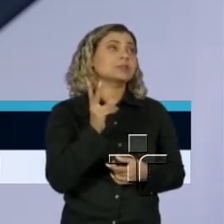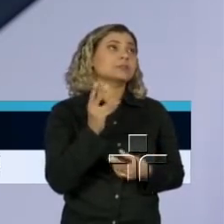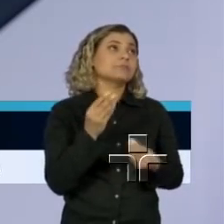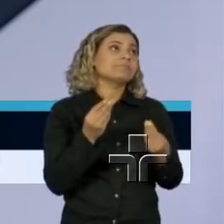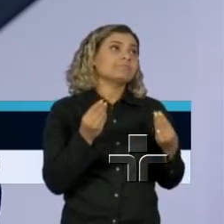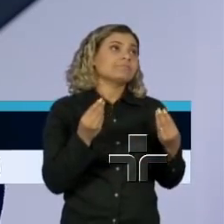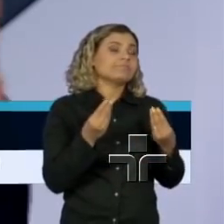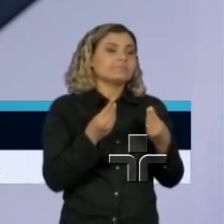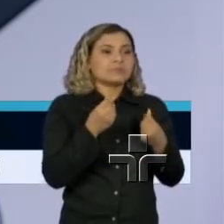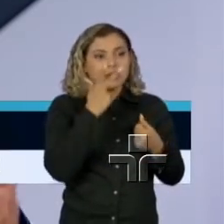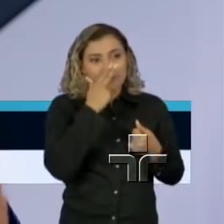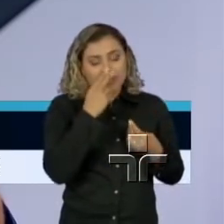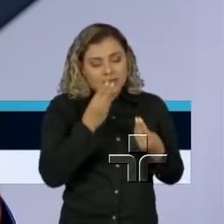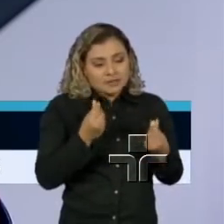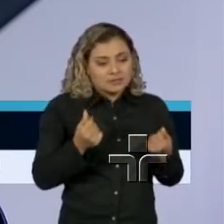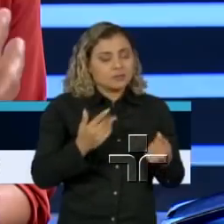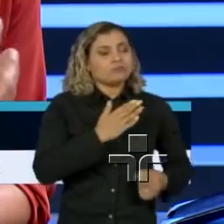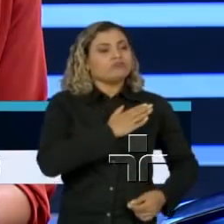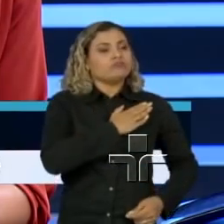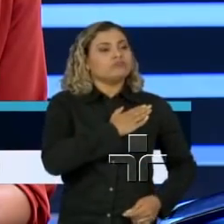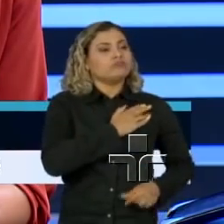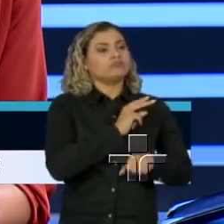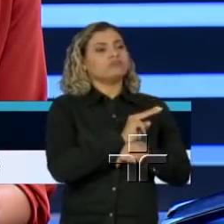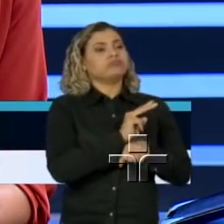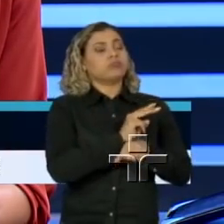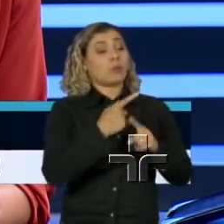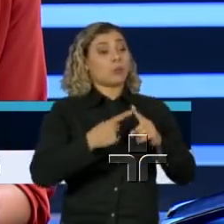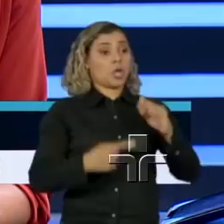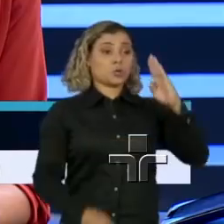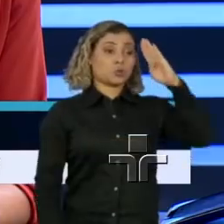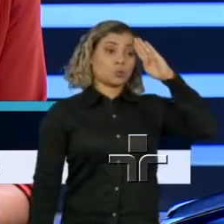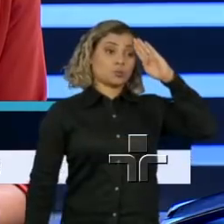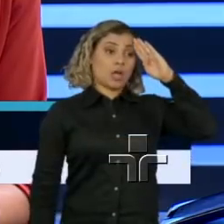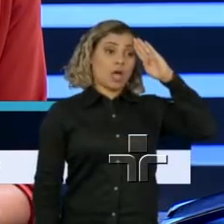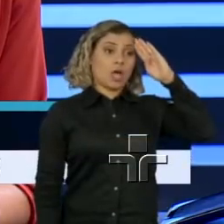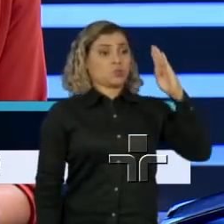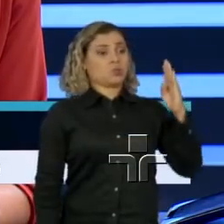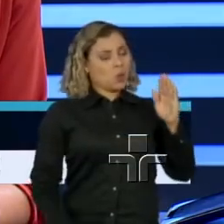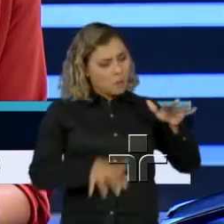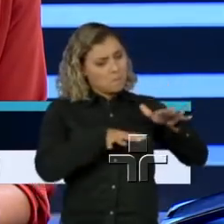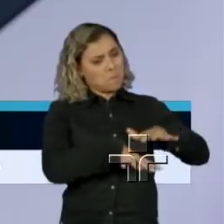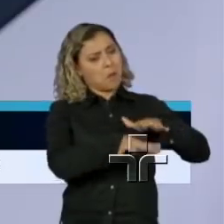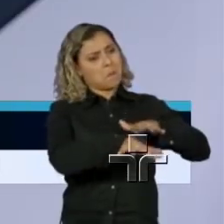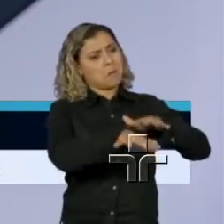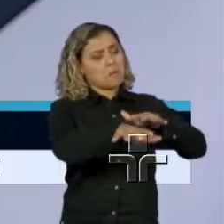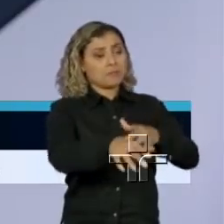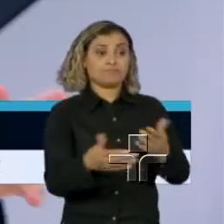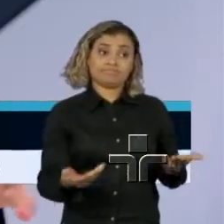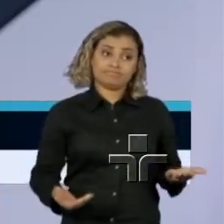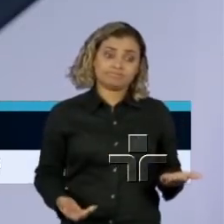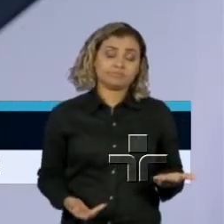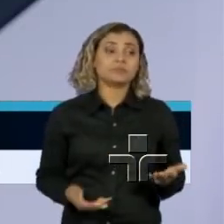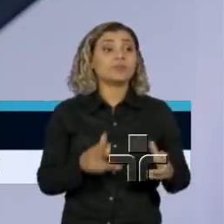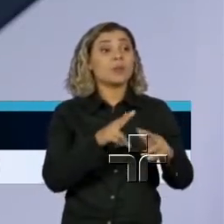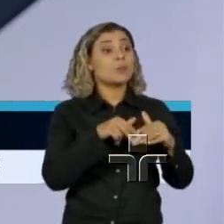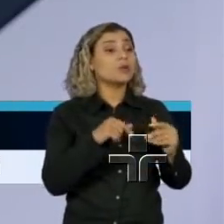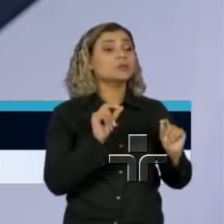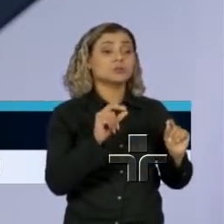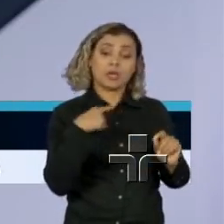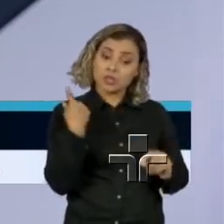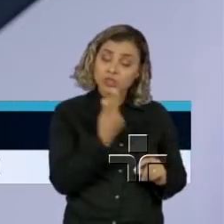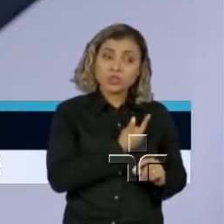espécie de espírito de corpo nacional, porque é o soldado que está lá combatendo. Então, aí se esquece, são os